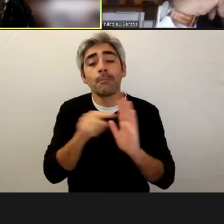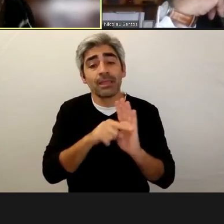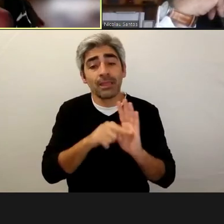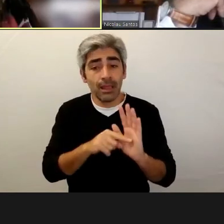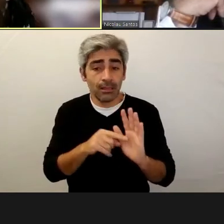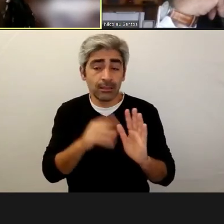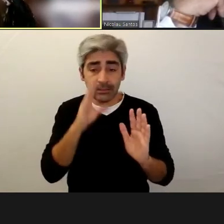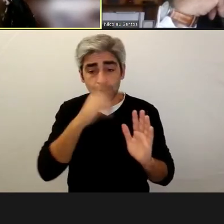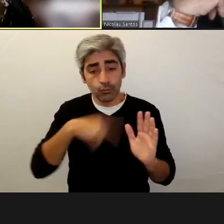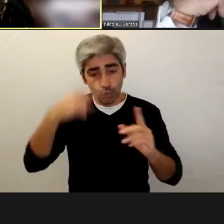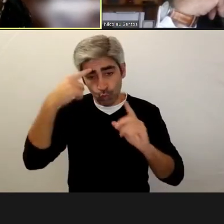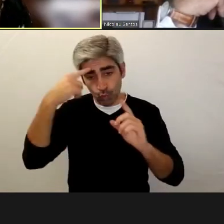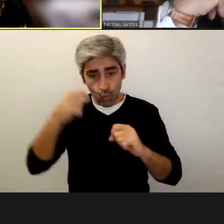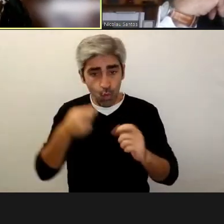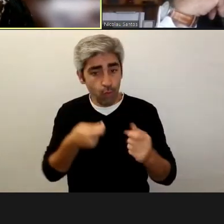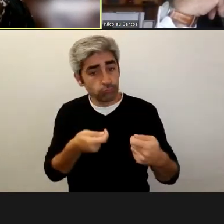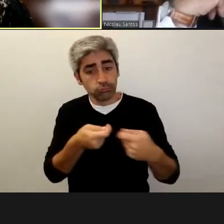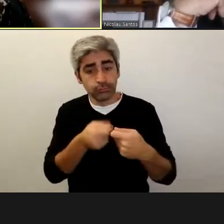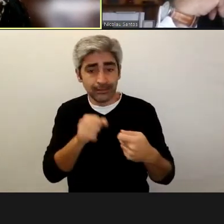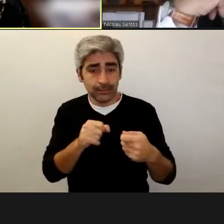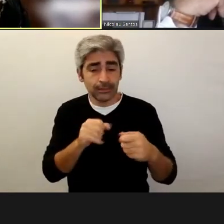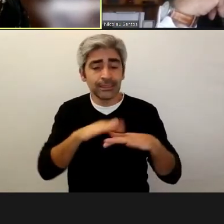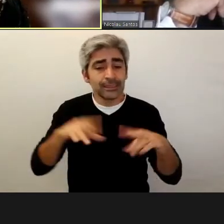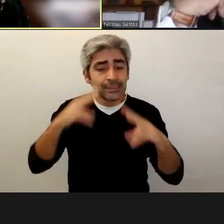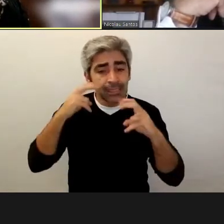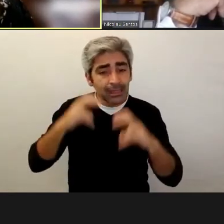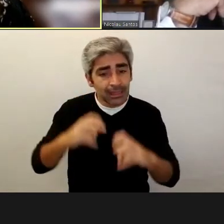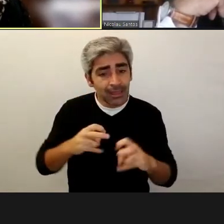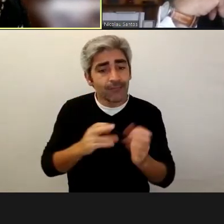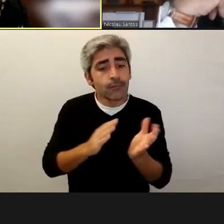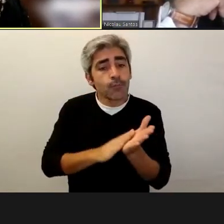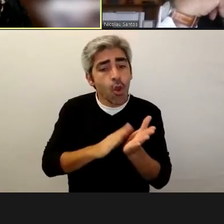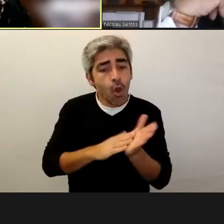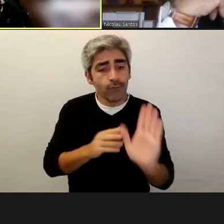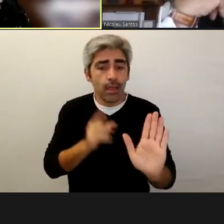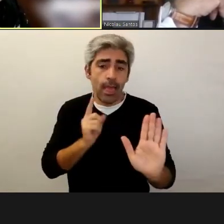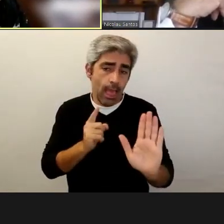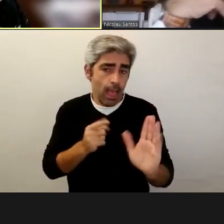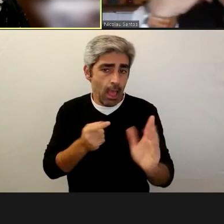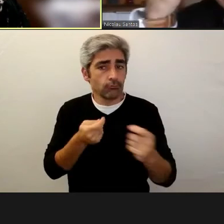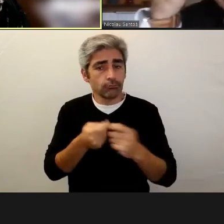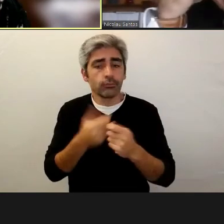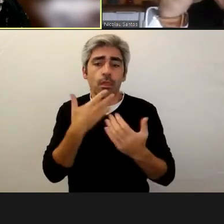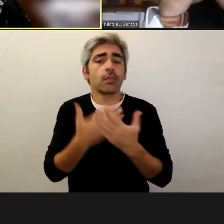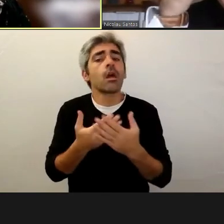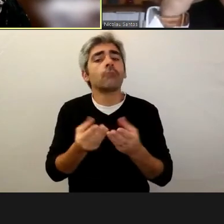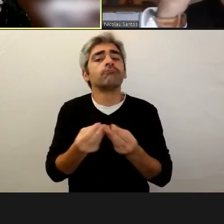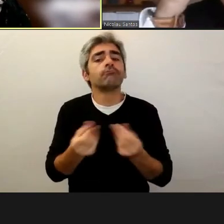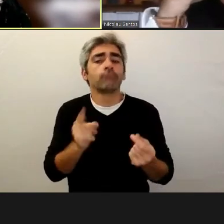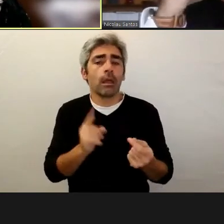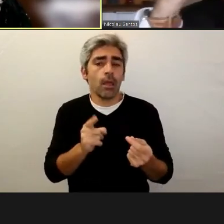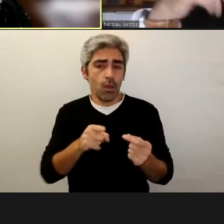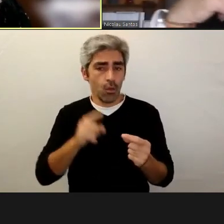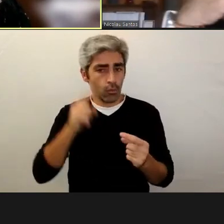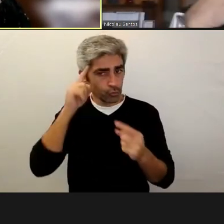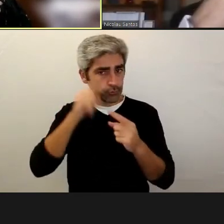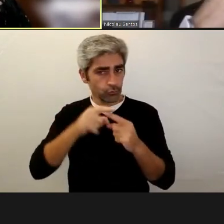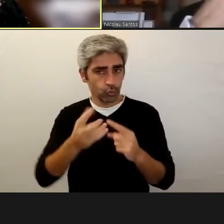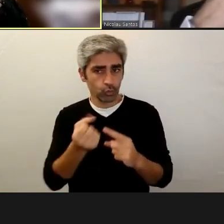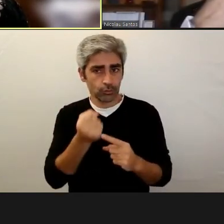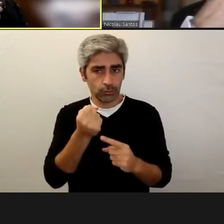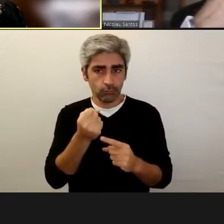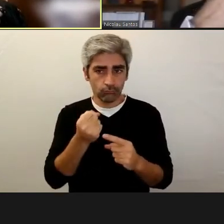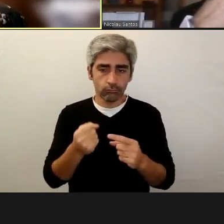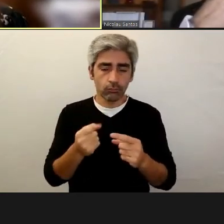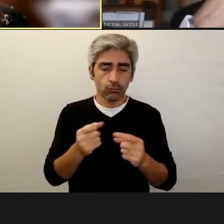porque desde logo do ponto de vista científico ela prova ser idónea para conseguir aqui um efeito